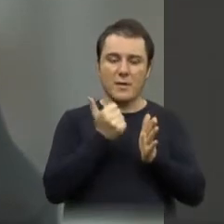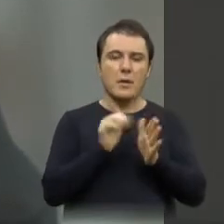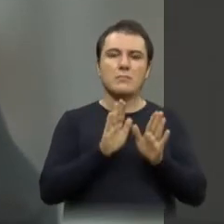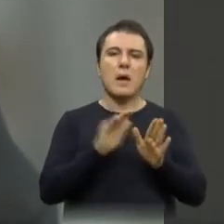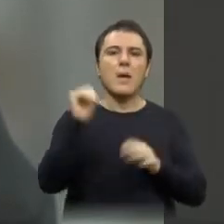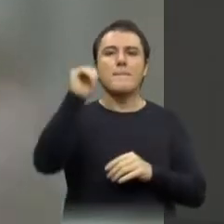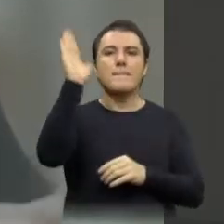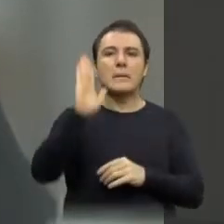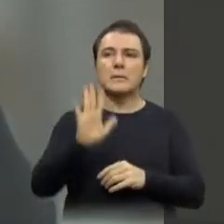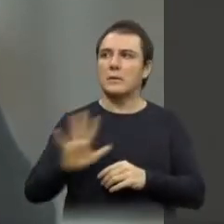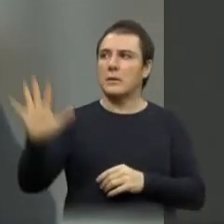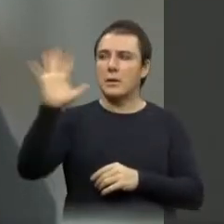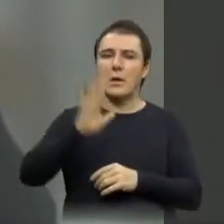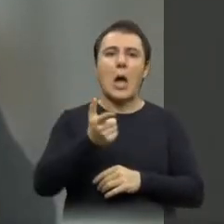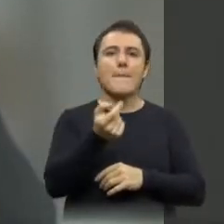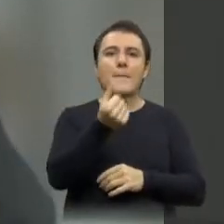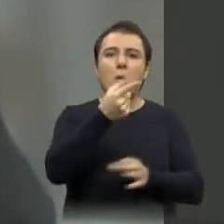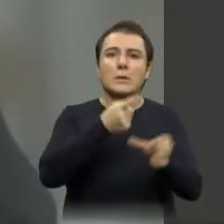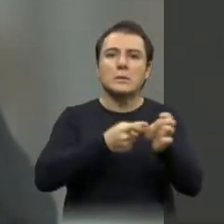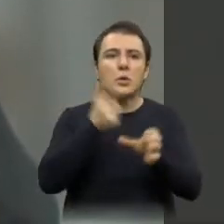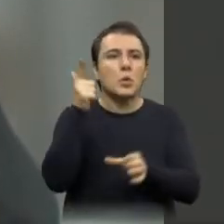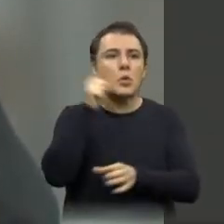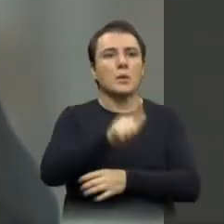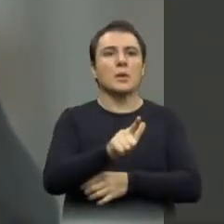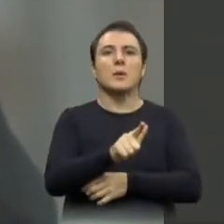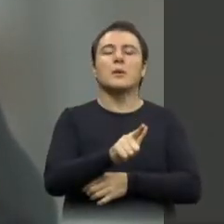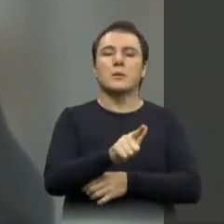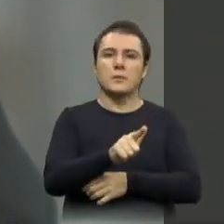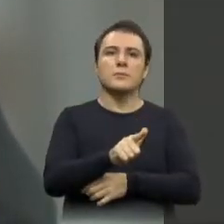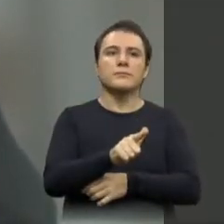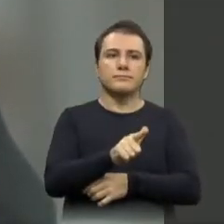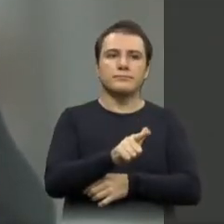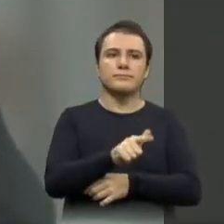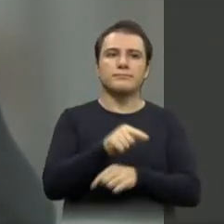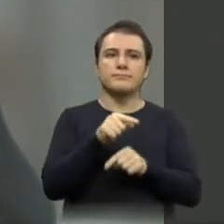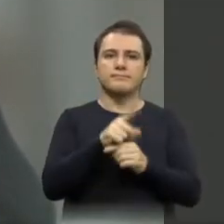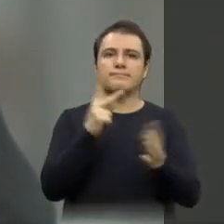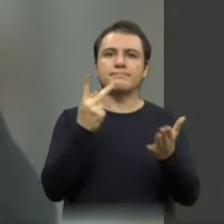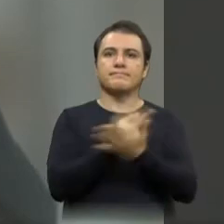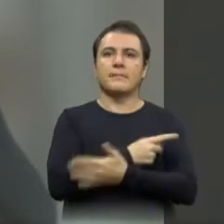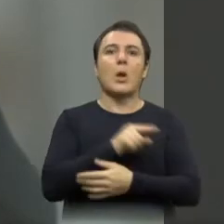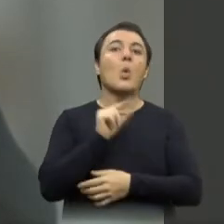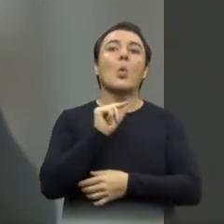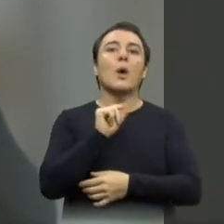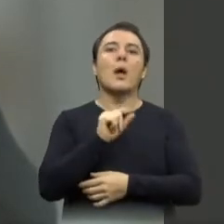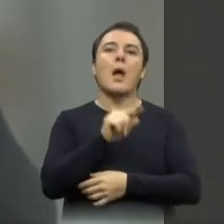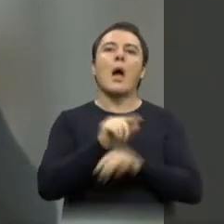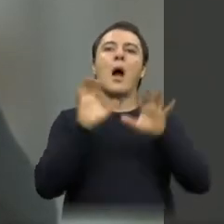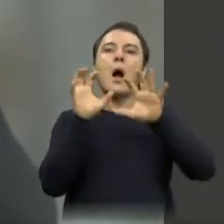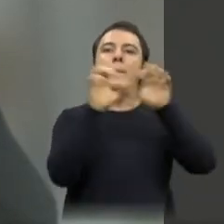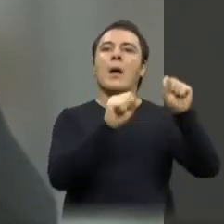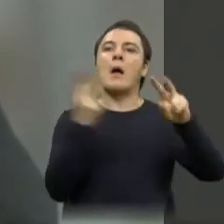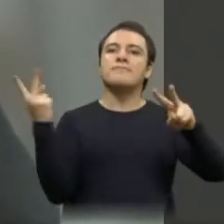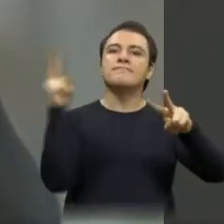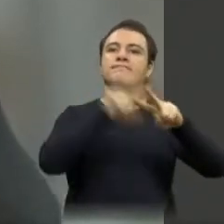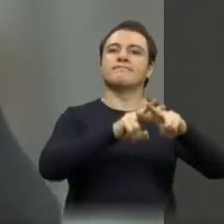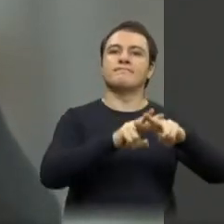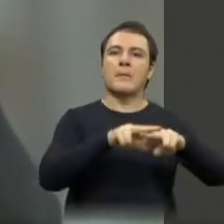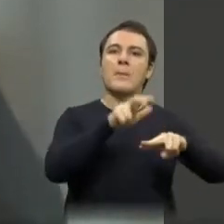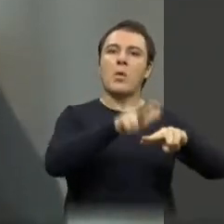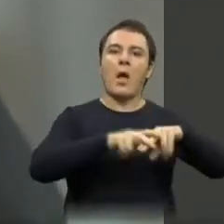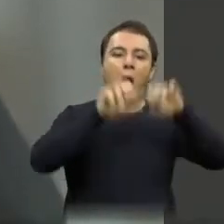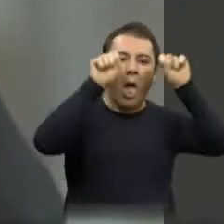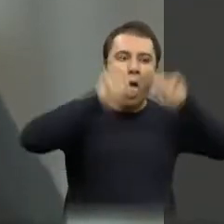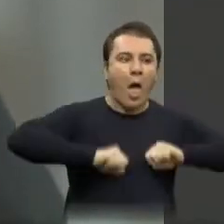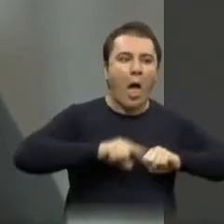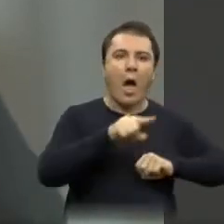Brasil todo. São poucas cidades que conseguiram esse fato, o de realizar uma prisão por